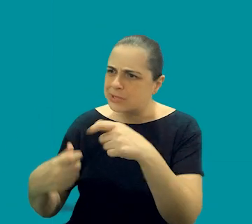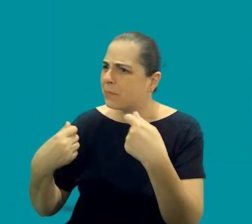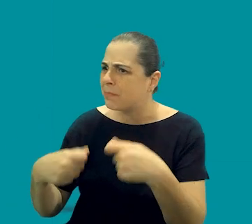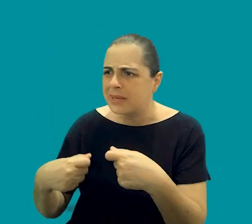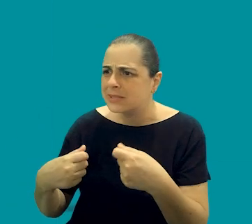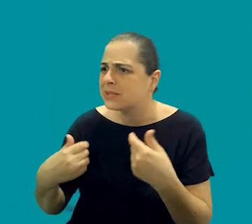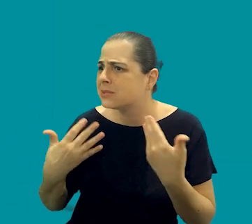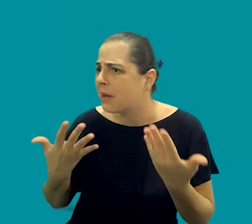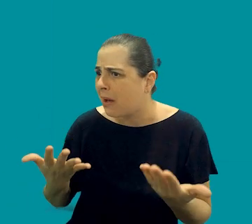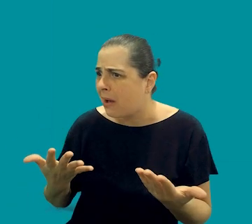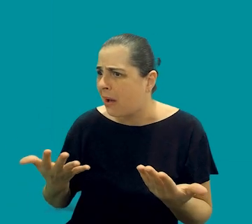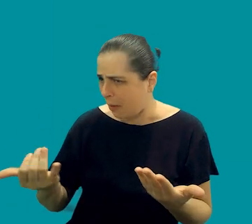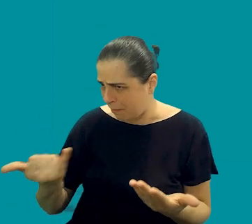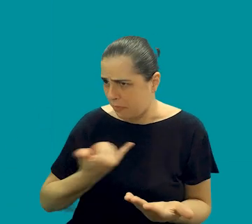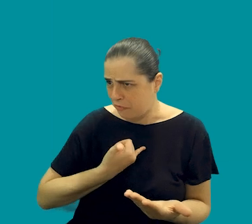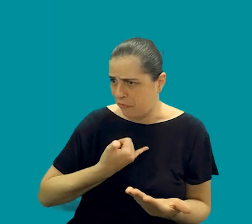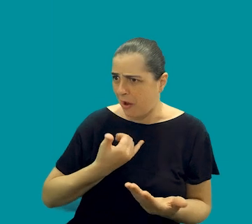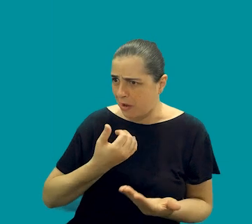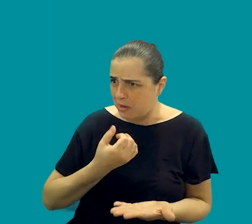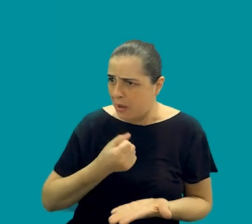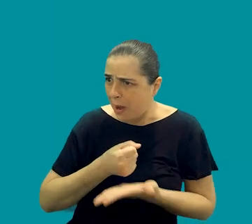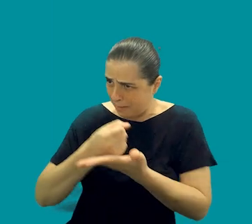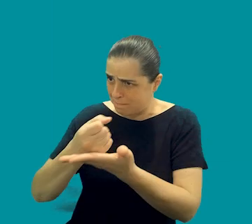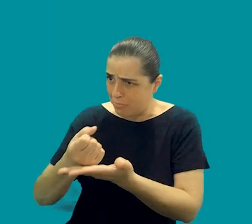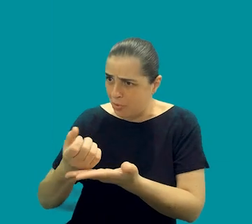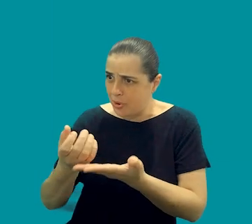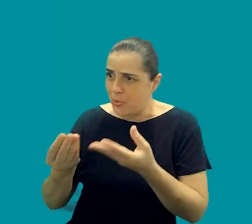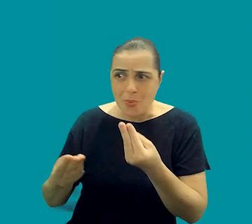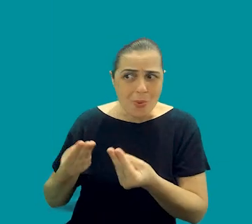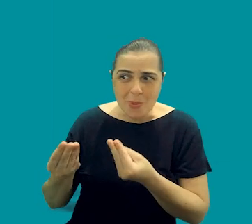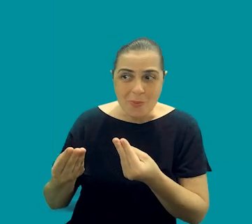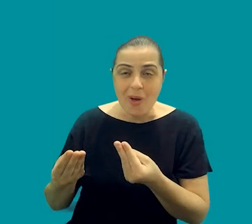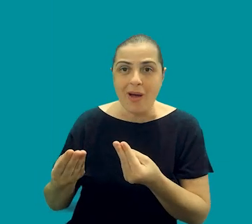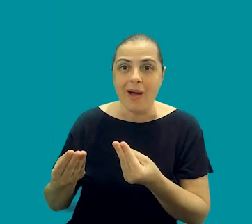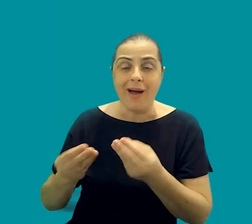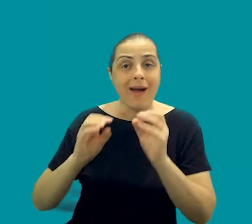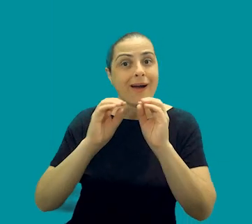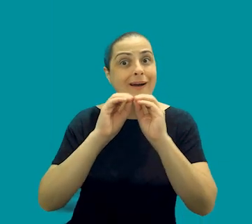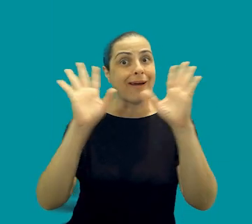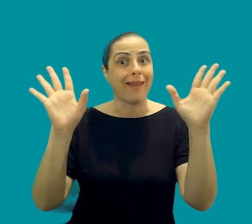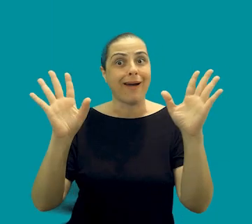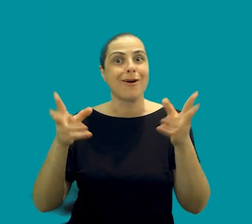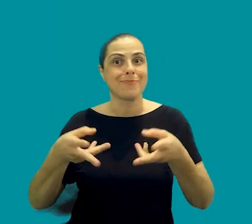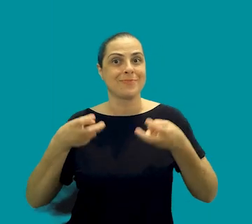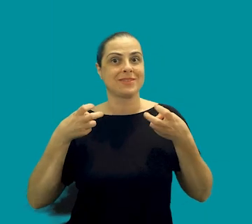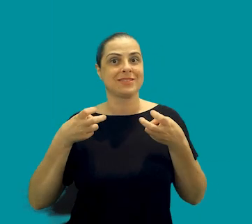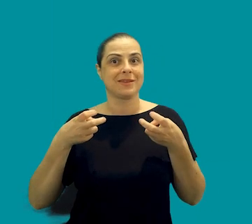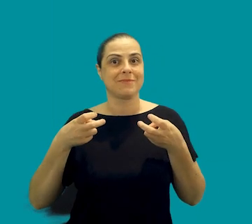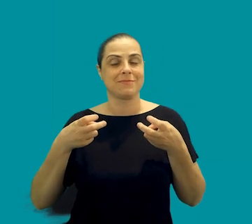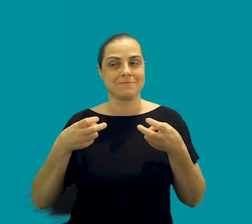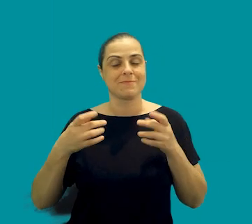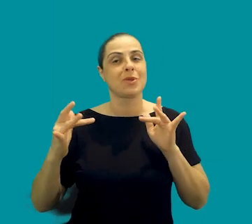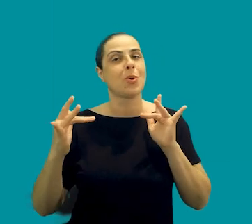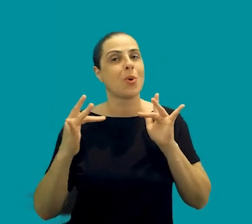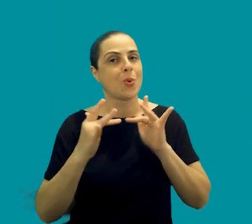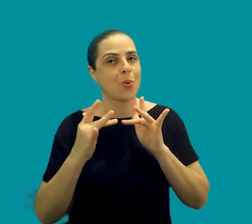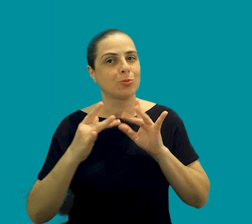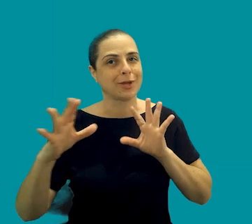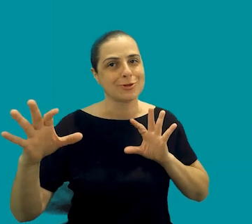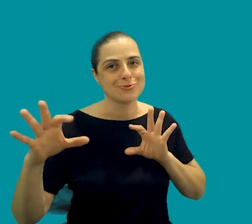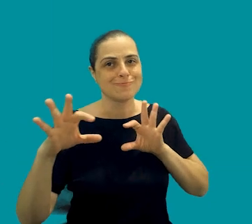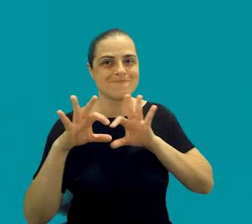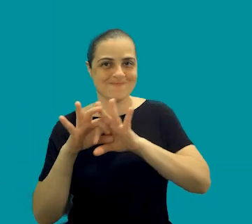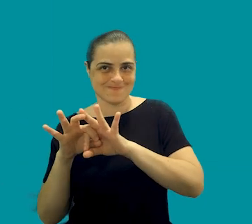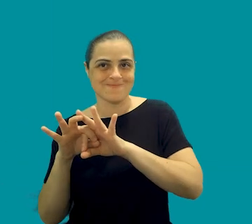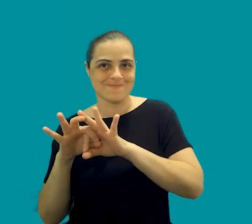gente apoie vocês para que vocês concluam, para que vocês comecem. E aí é nítida, primeiro, a conexão que a gente estabelece com esse